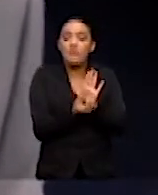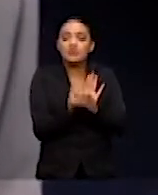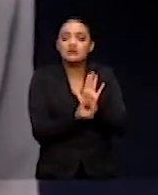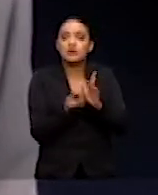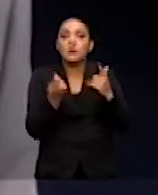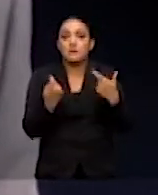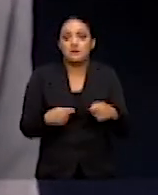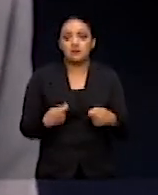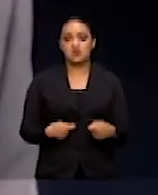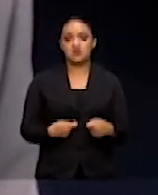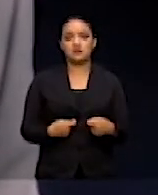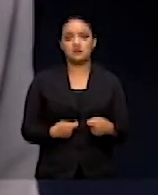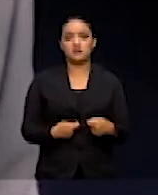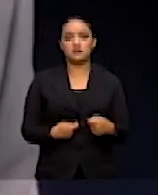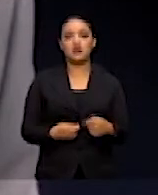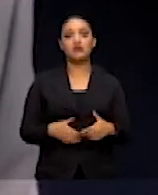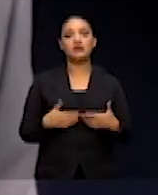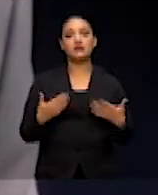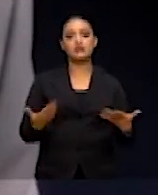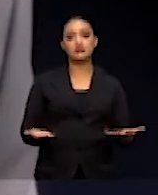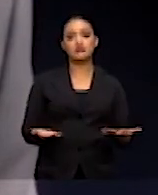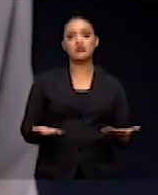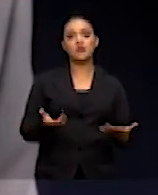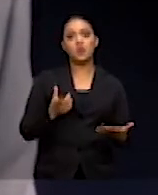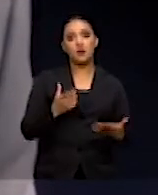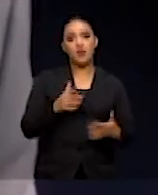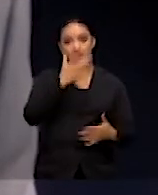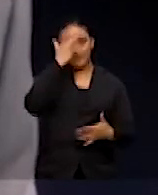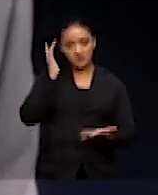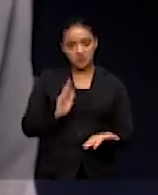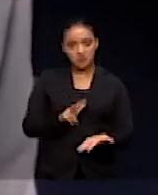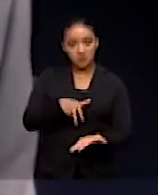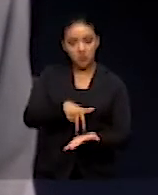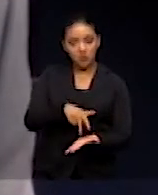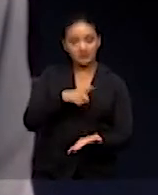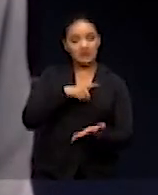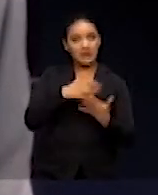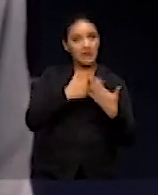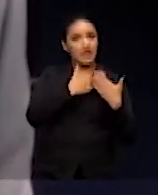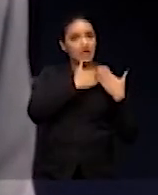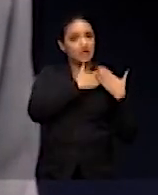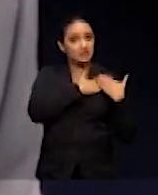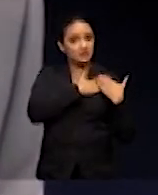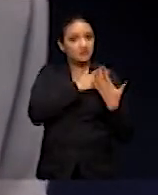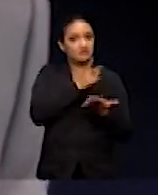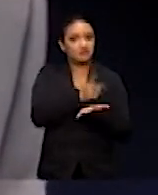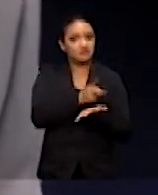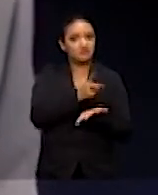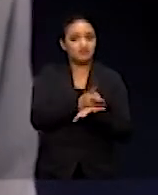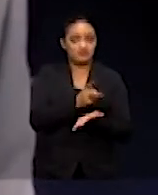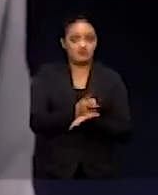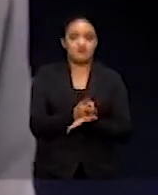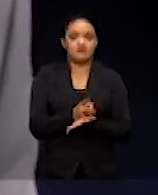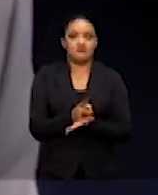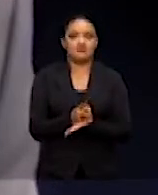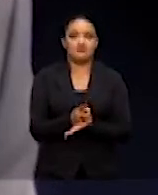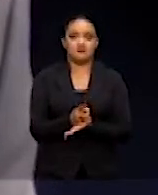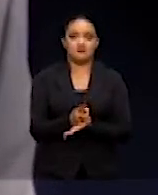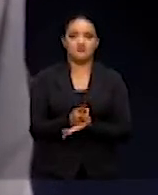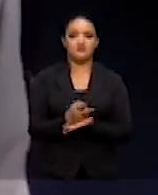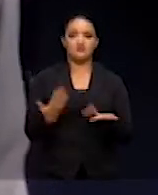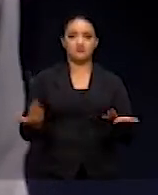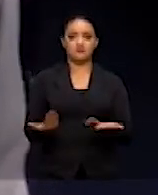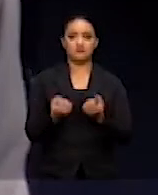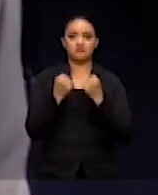só aumenta a responsabilidade de quem comparece perante este Supremo Tribunal Federal na oportunidade desta